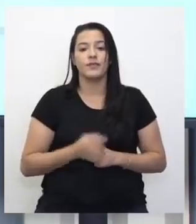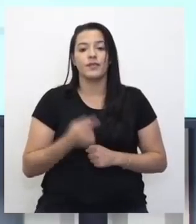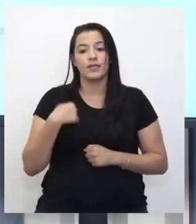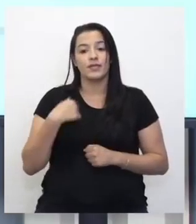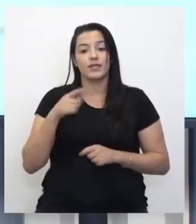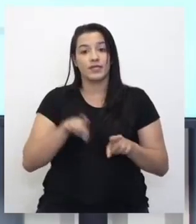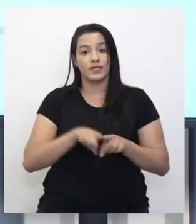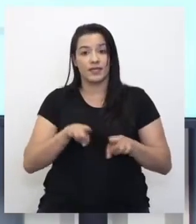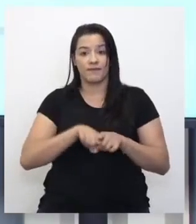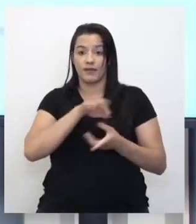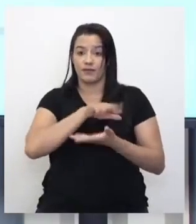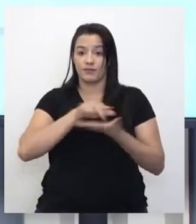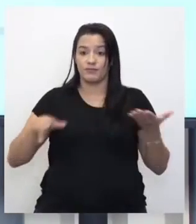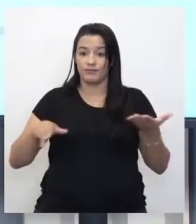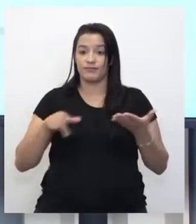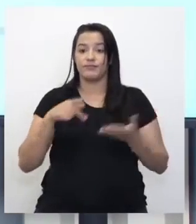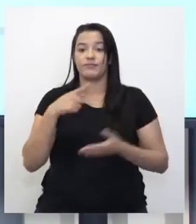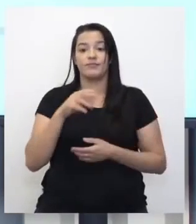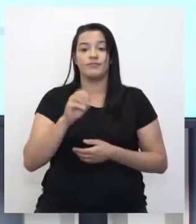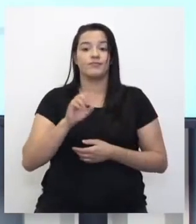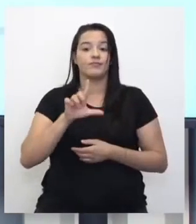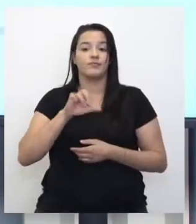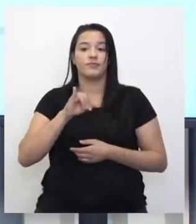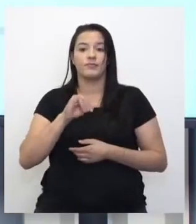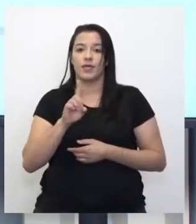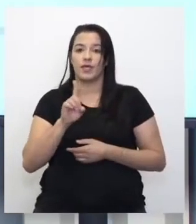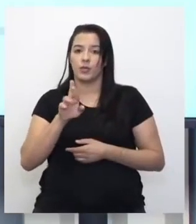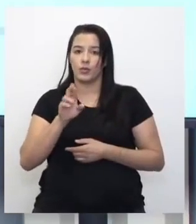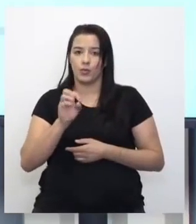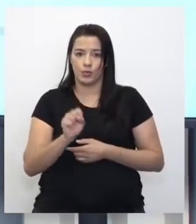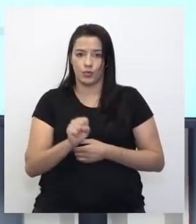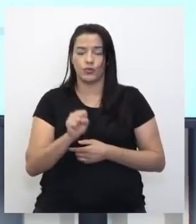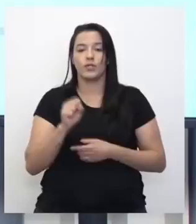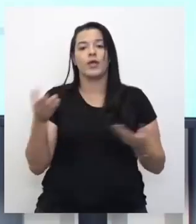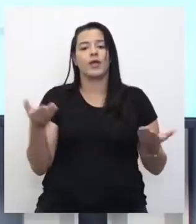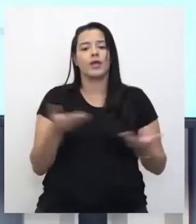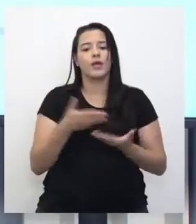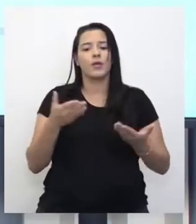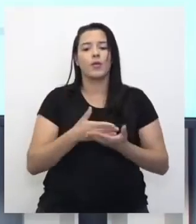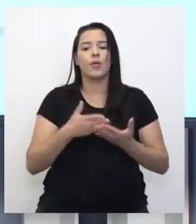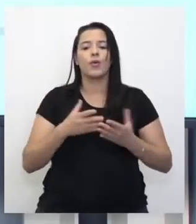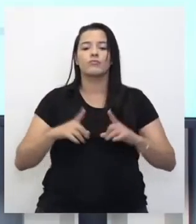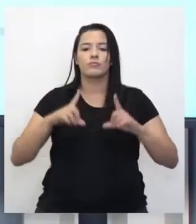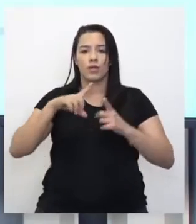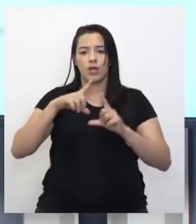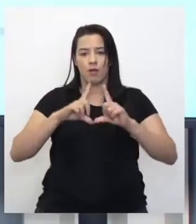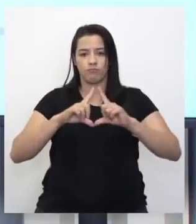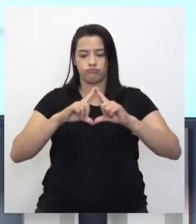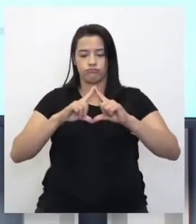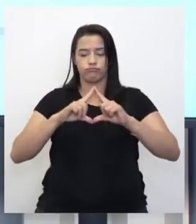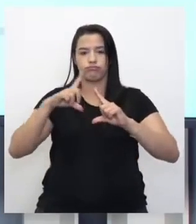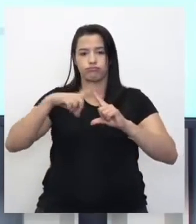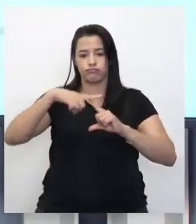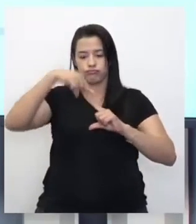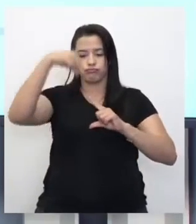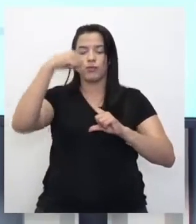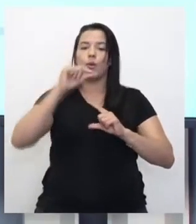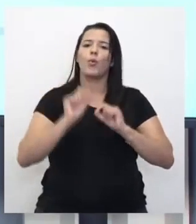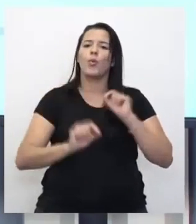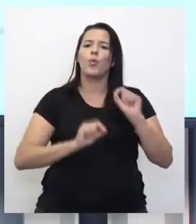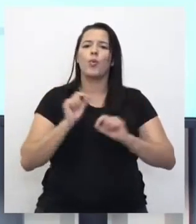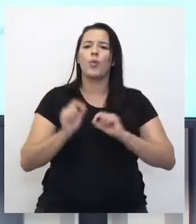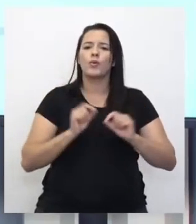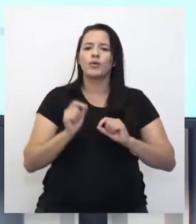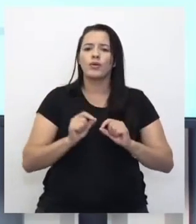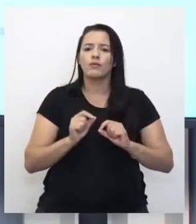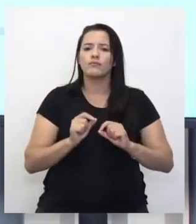dos poliedros. Vamos ver as pirâmides. O que é uma pirâmide? Você deve estar falando assim, nossa,